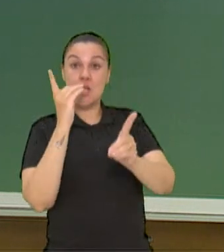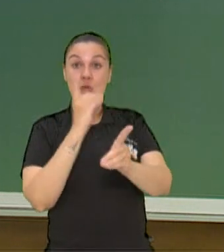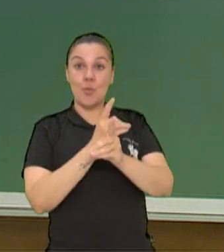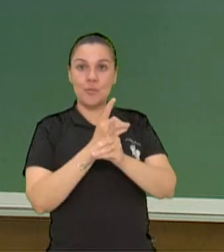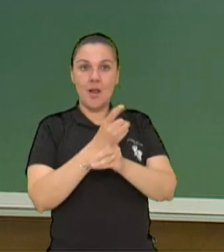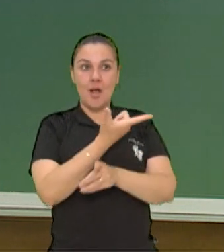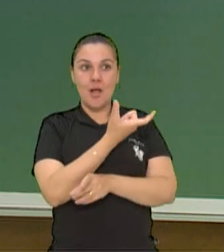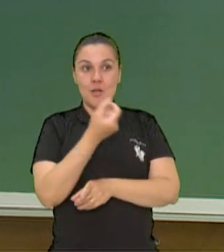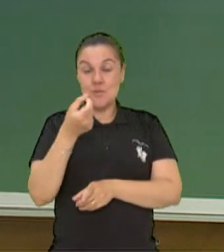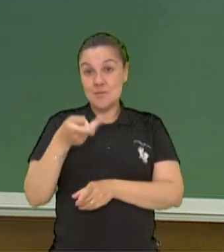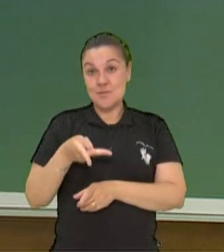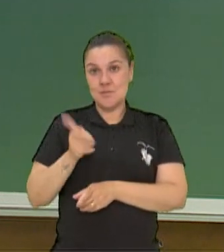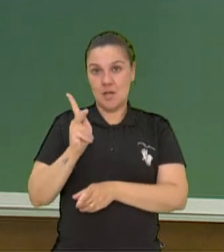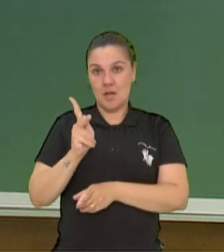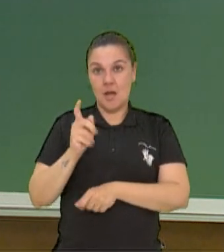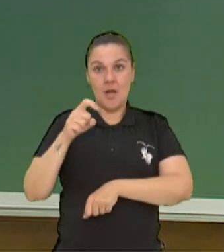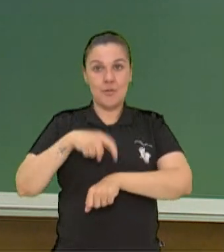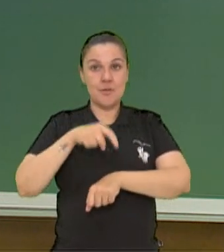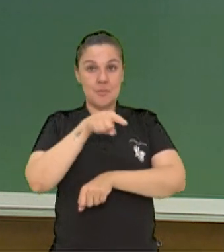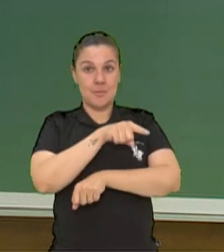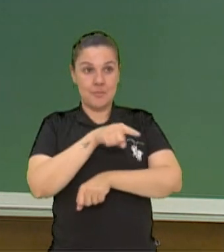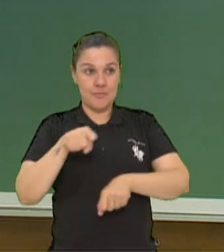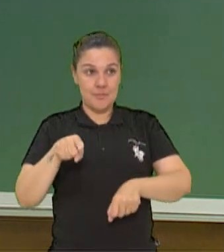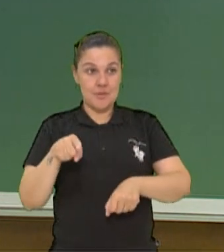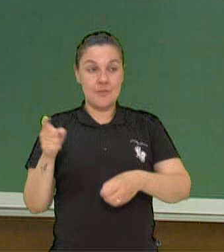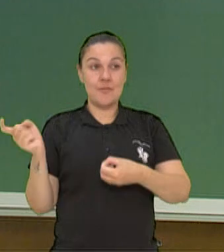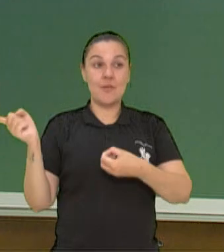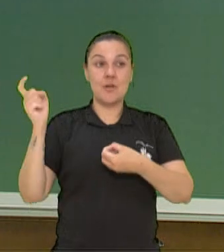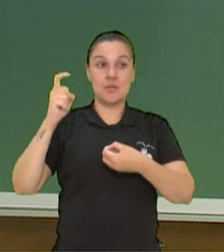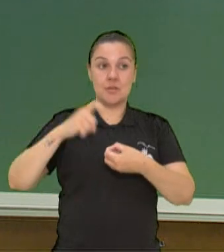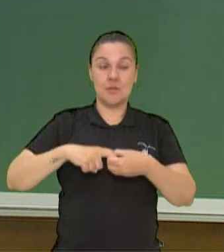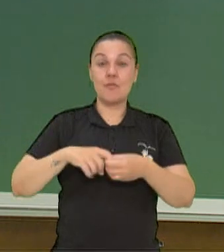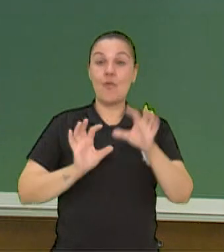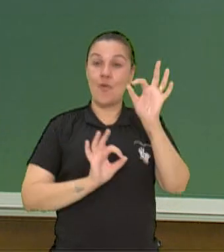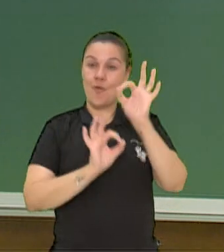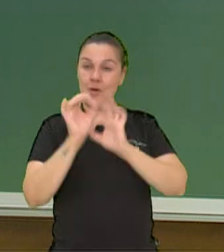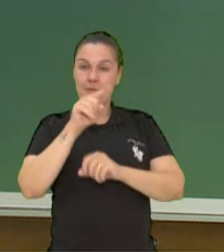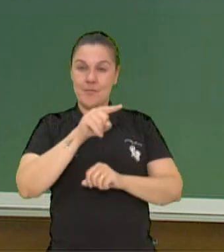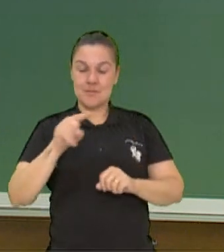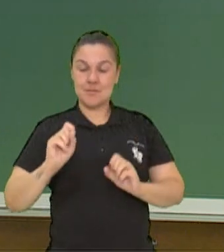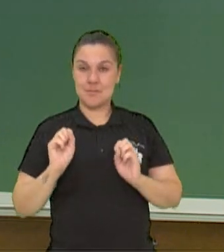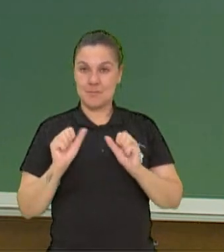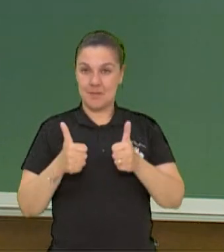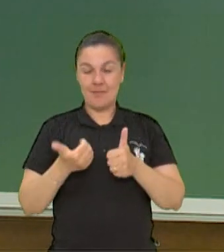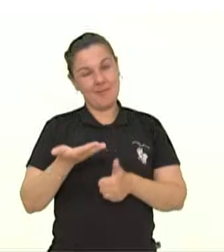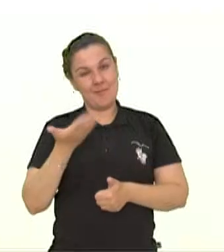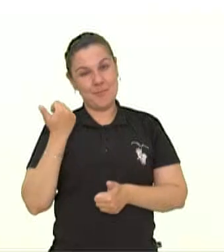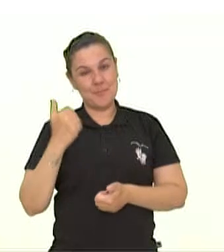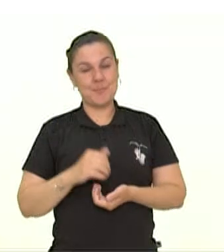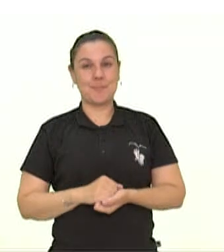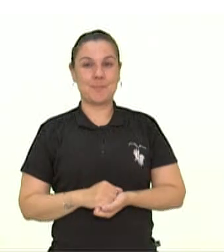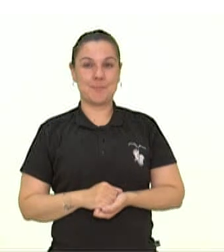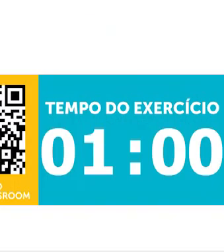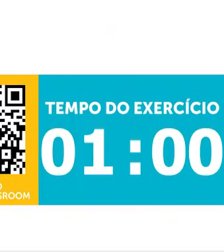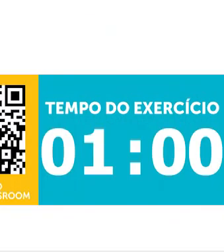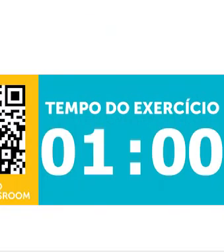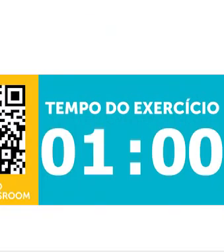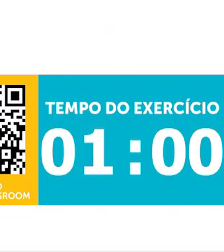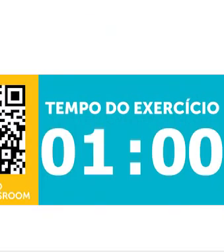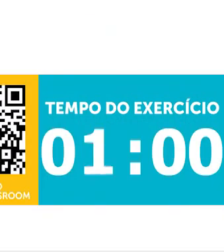Vou te dar um tempo e você tem que chegar e na volta eu vou corrigir esse exercício com você. Vamos lá?